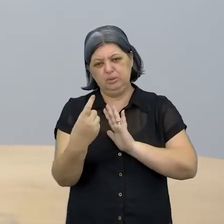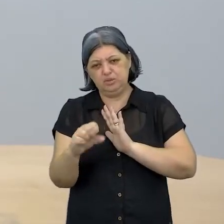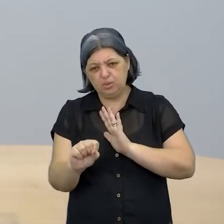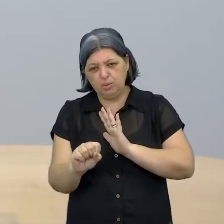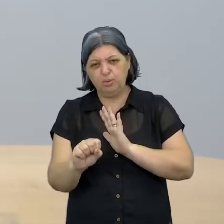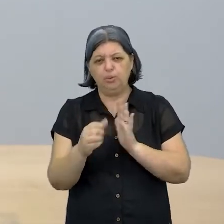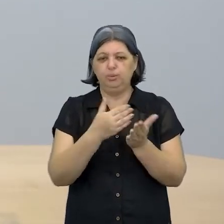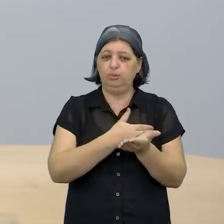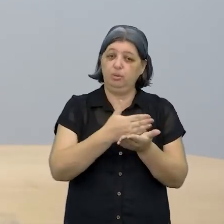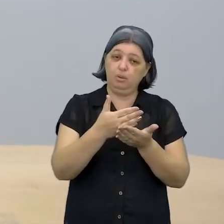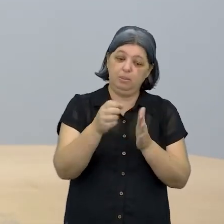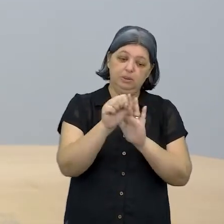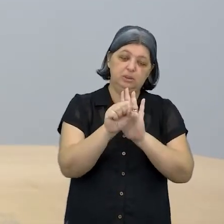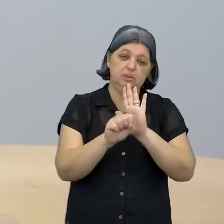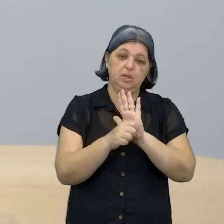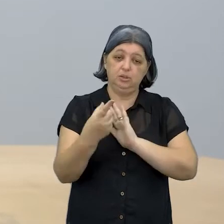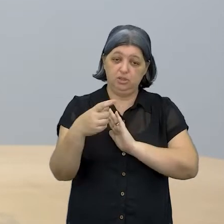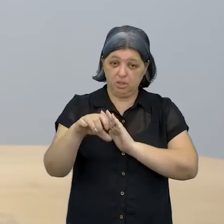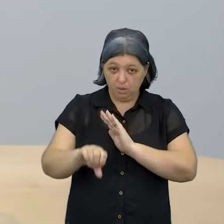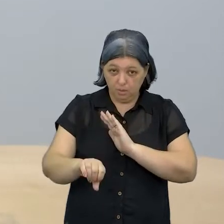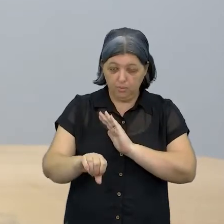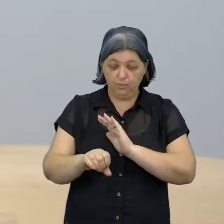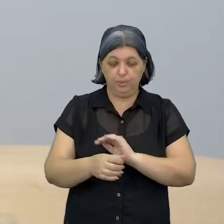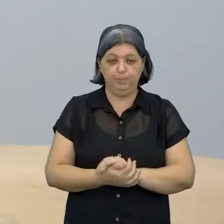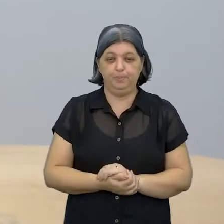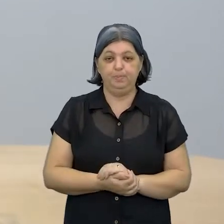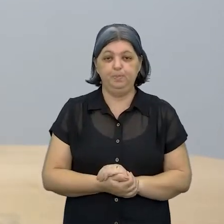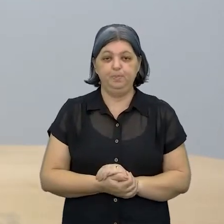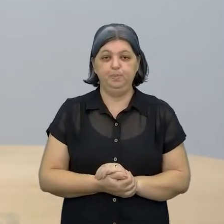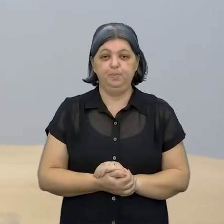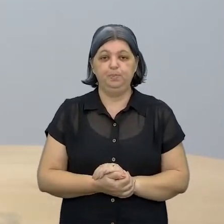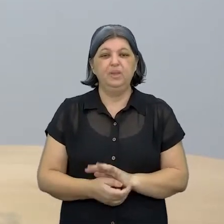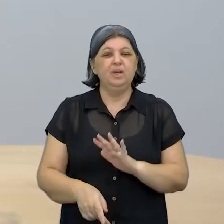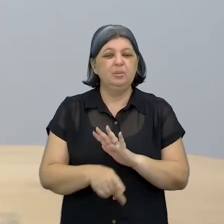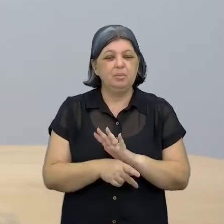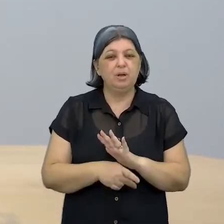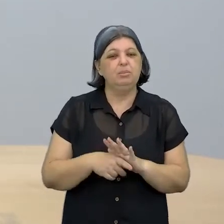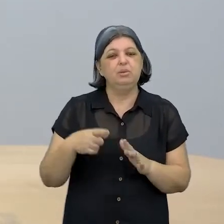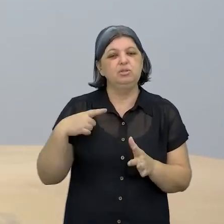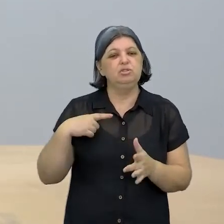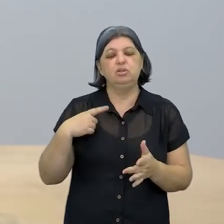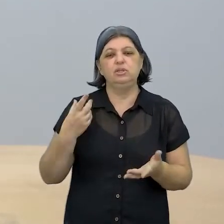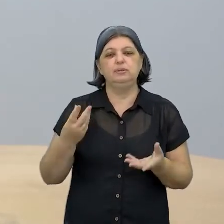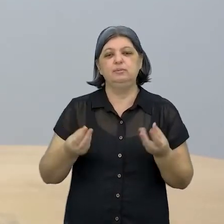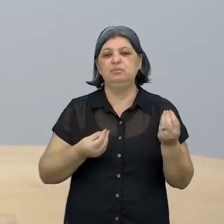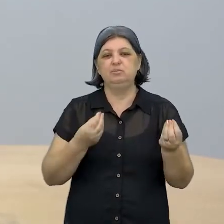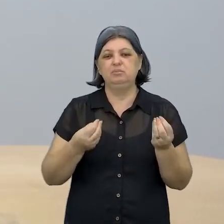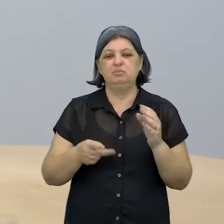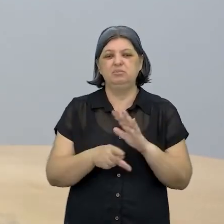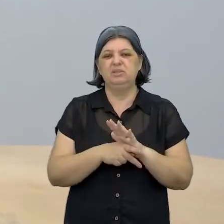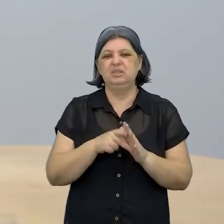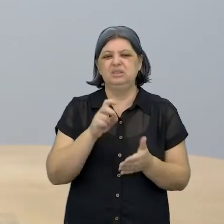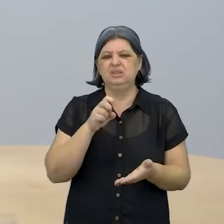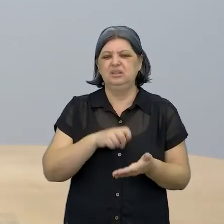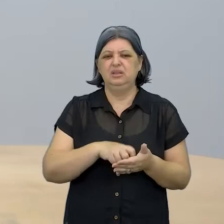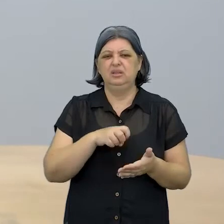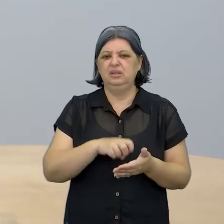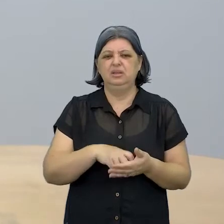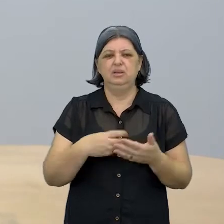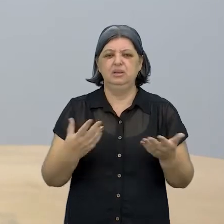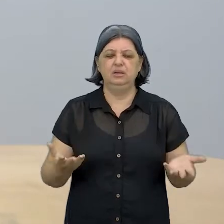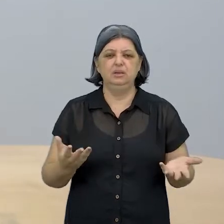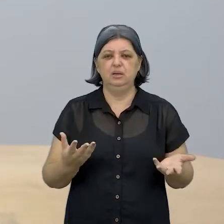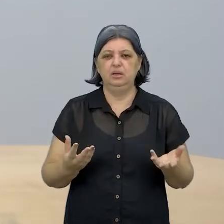começo do século XIX, né? Aquelas punições que eram chamadas de suplícios, né? Então,